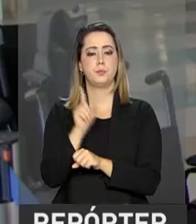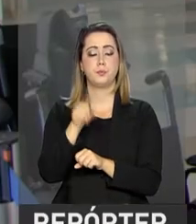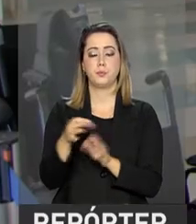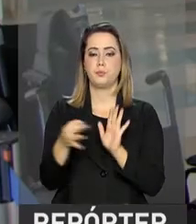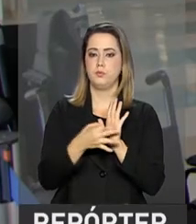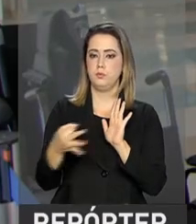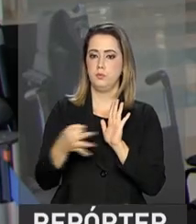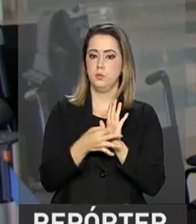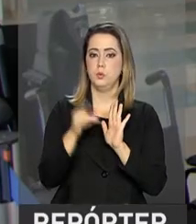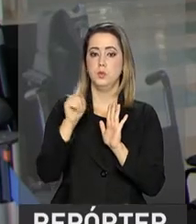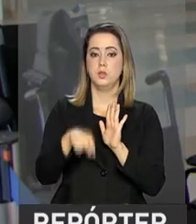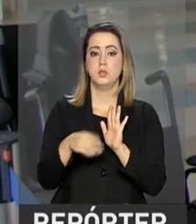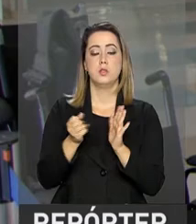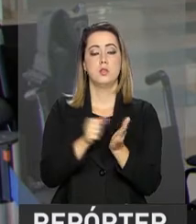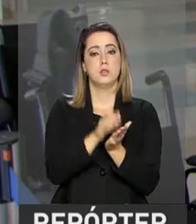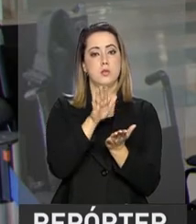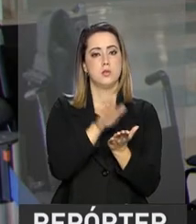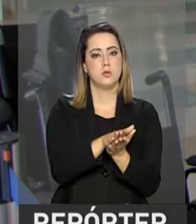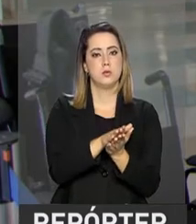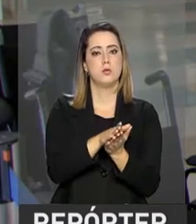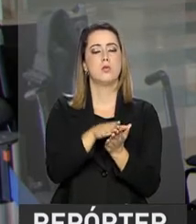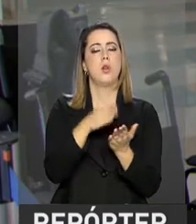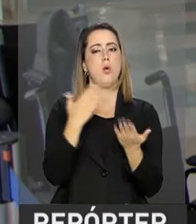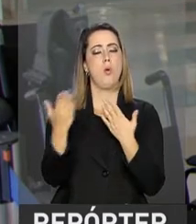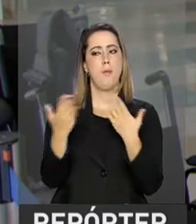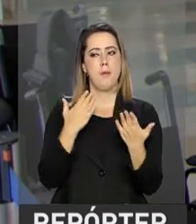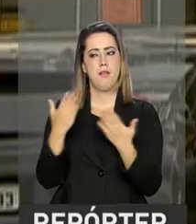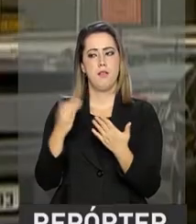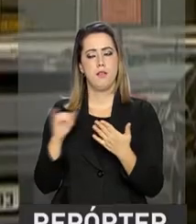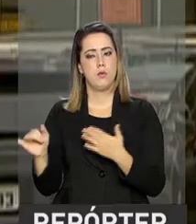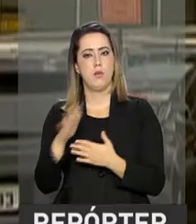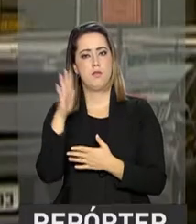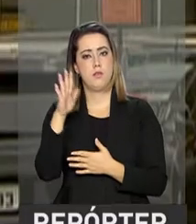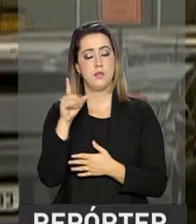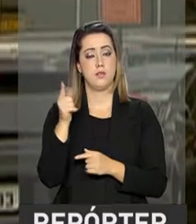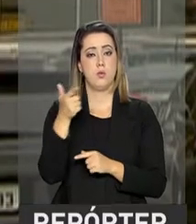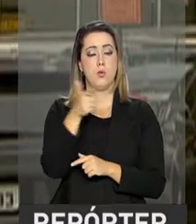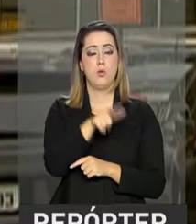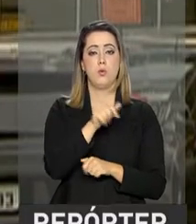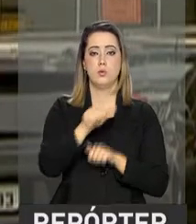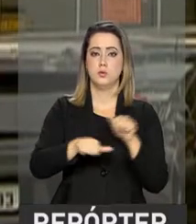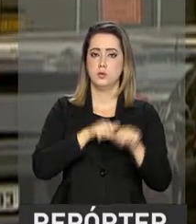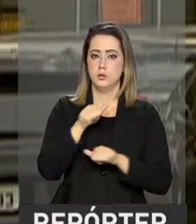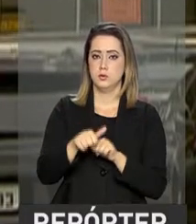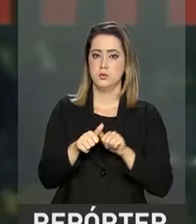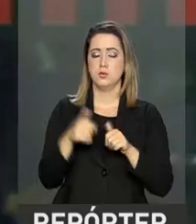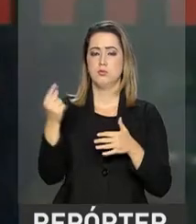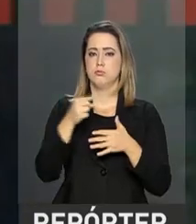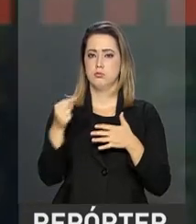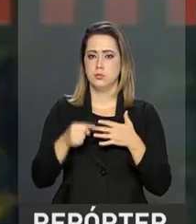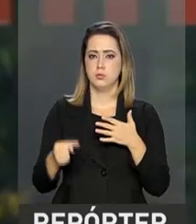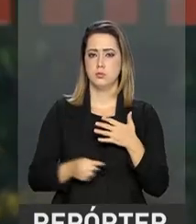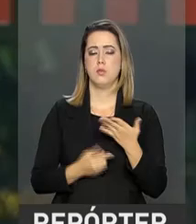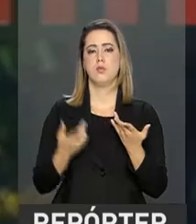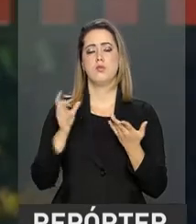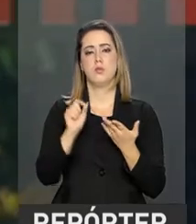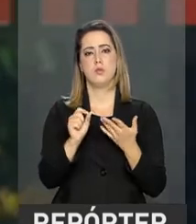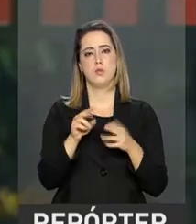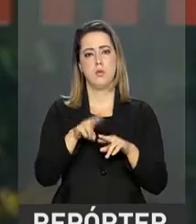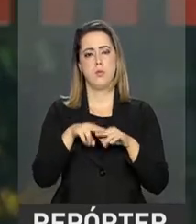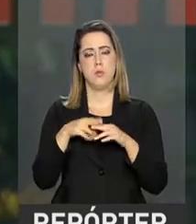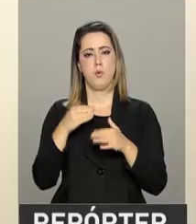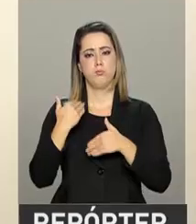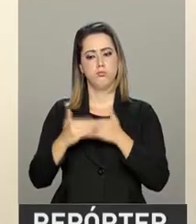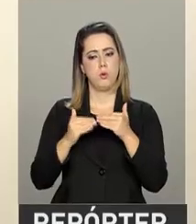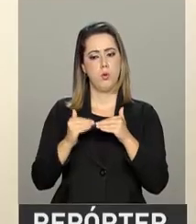que as multas aplicadas as operadoras sejam proporcionais em a ação outra mudança prevista é a classificação das operadoras por faixa